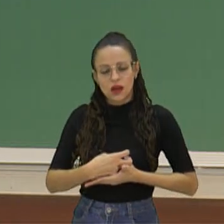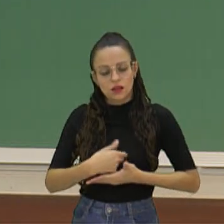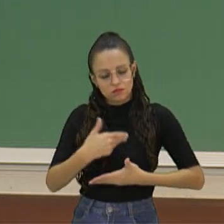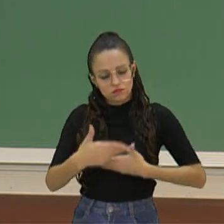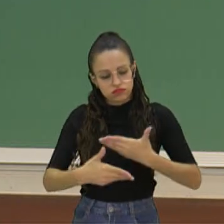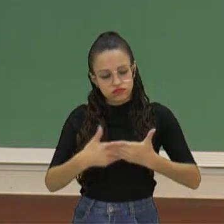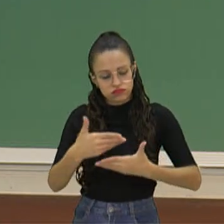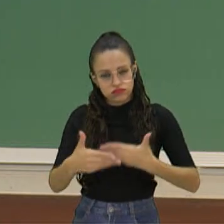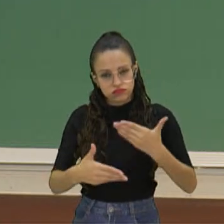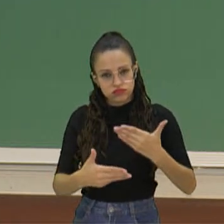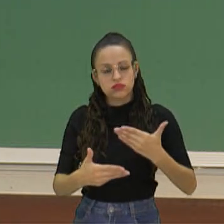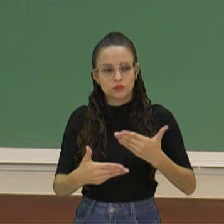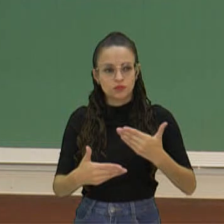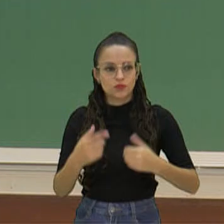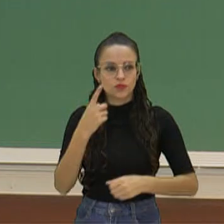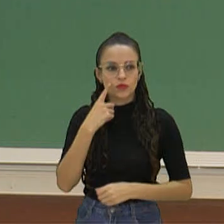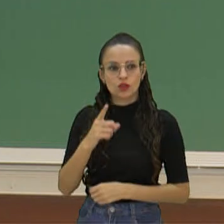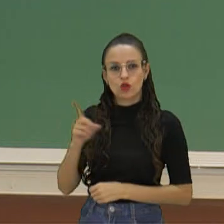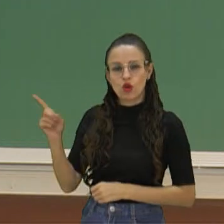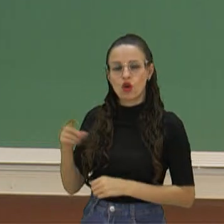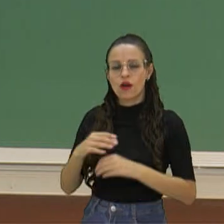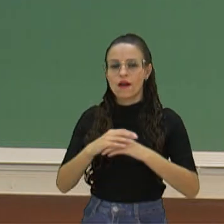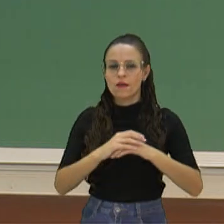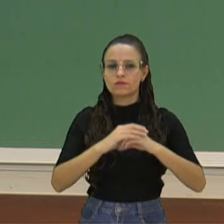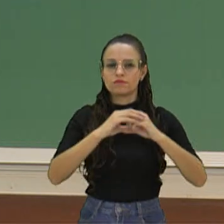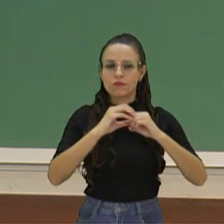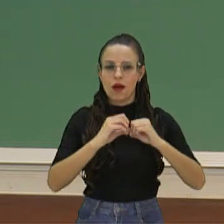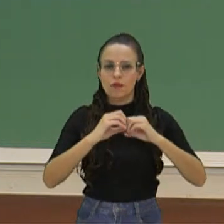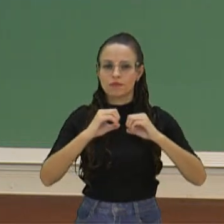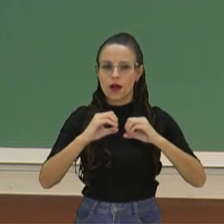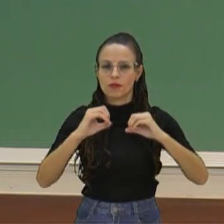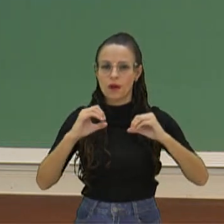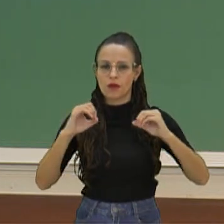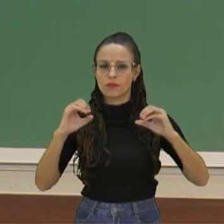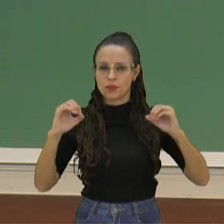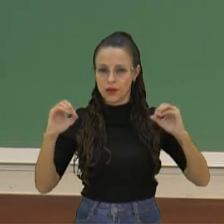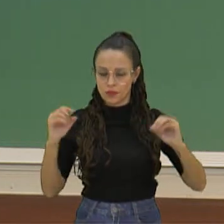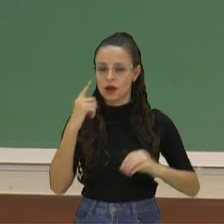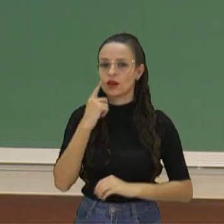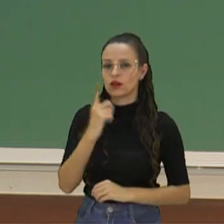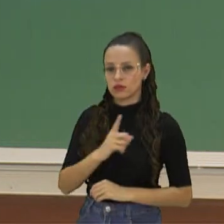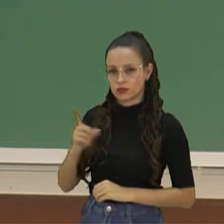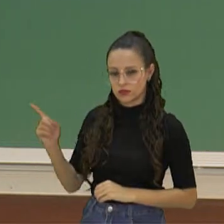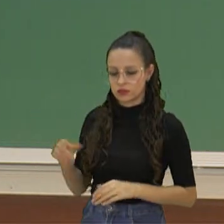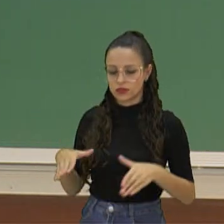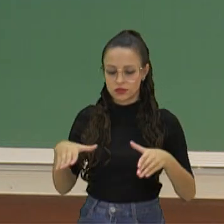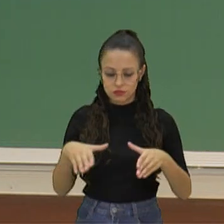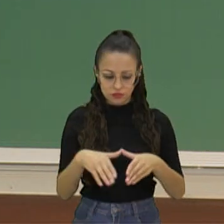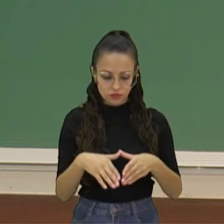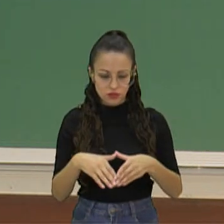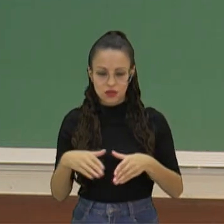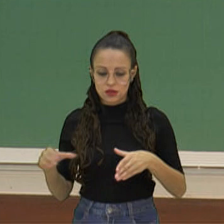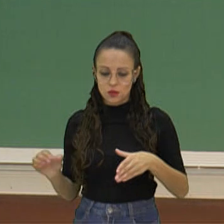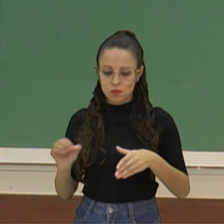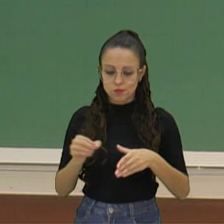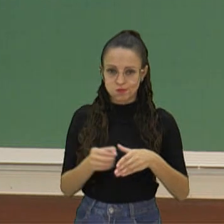processo ilustrado aqui, né, a divisão das células até chegar aqui na fase da chamada implantação. O útero